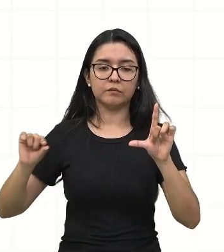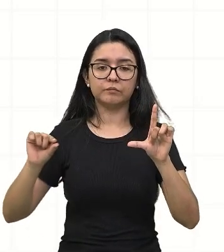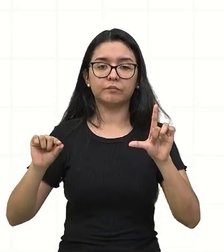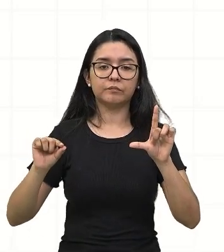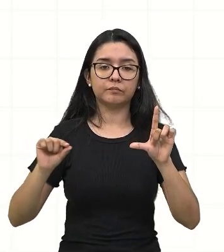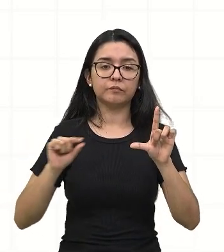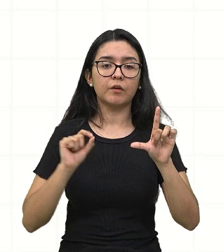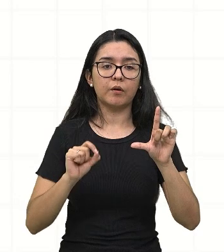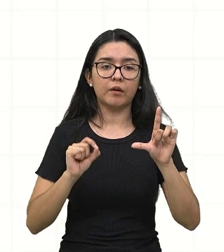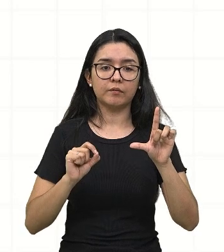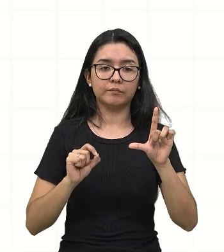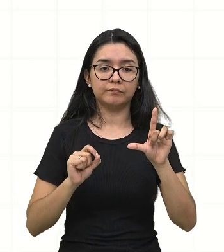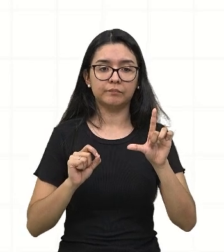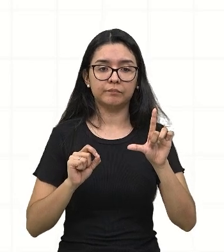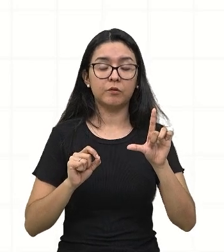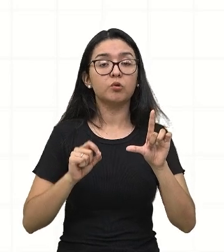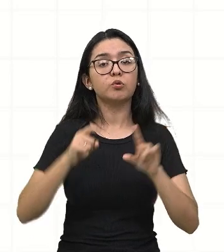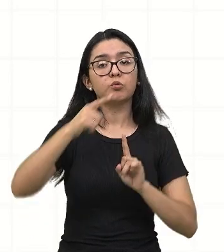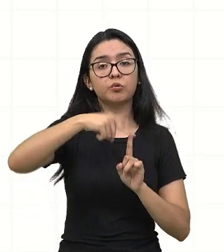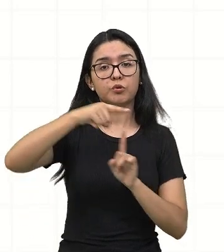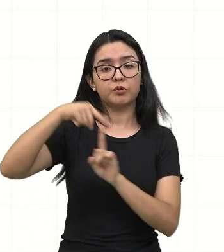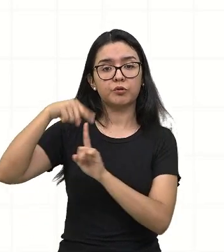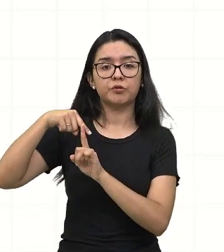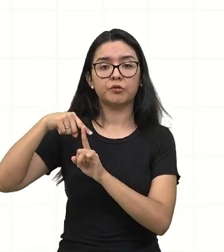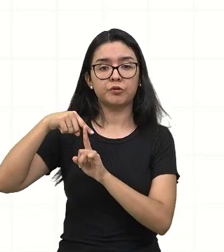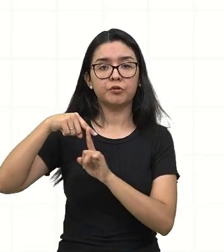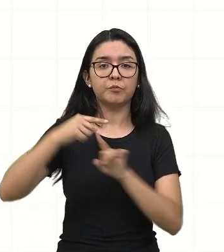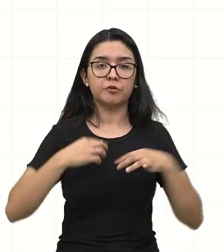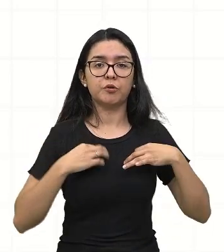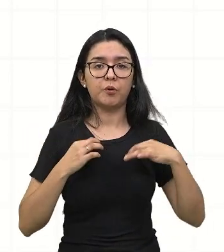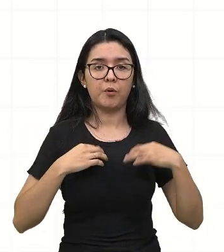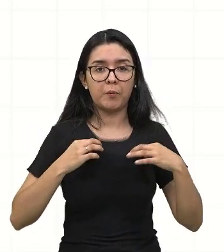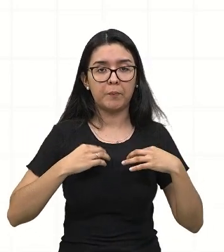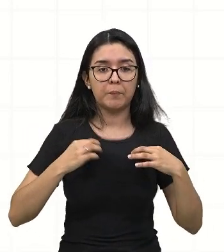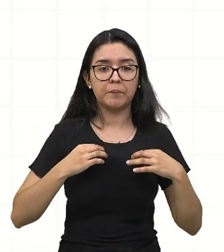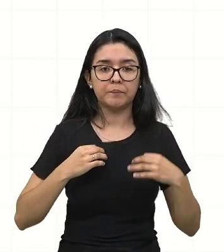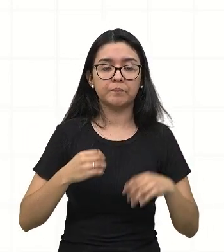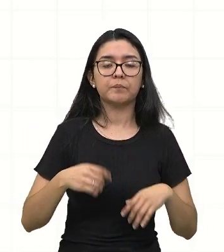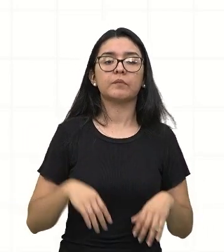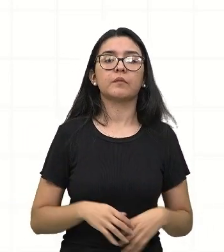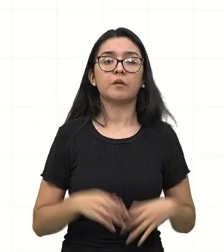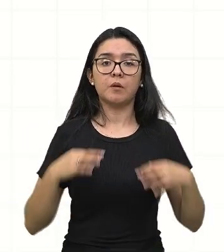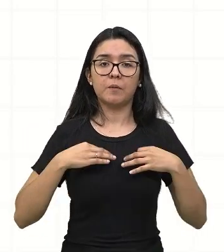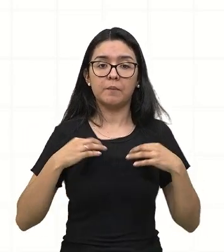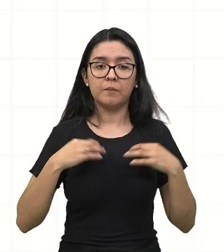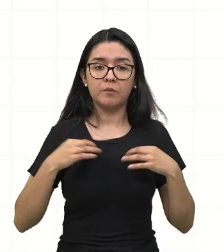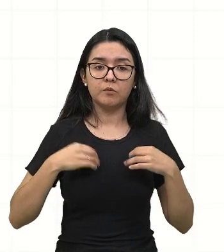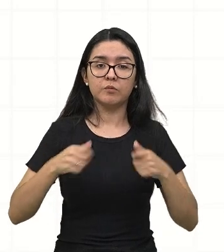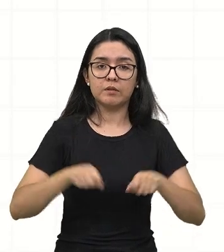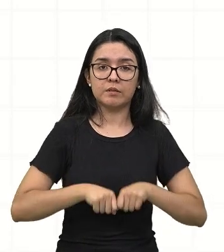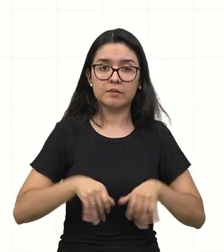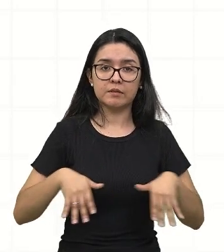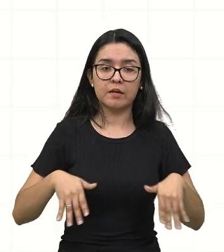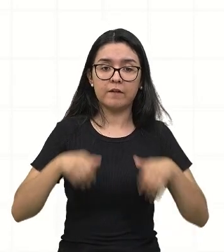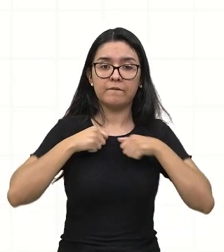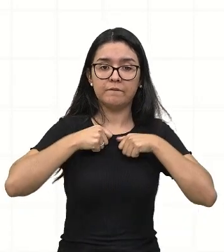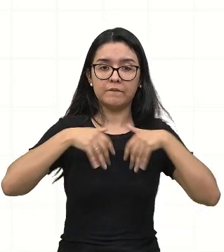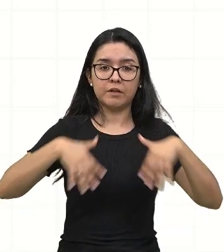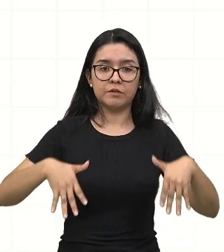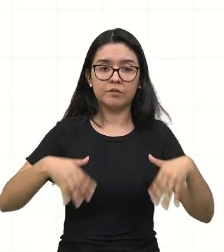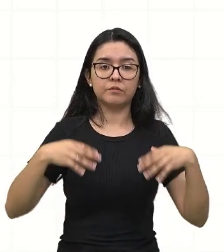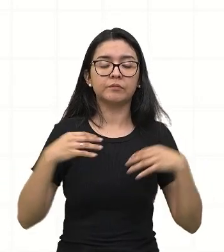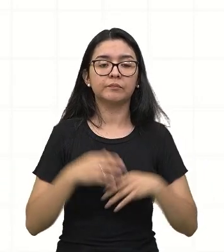está representado os tipos de roupas, tá legal? Blusas, saia, camisetas e vestido. E na horizontal